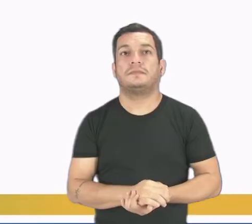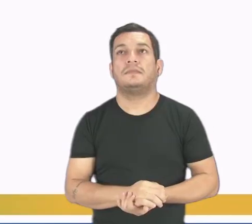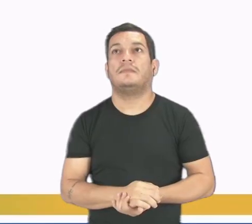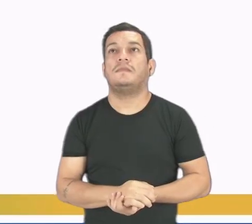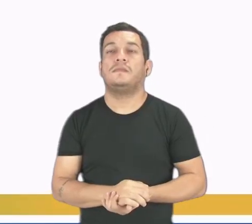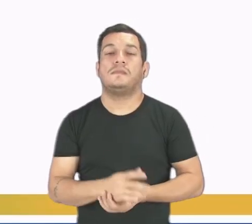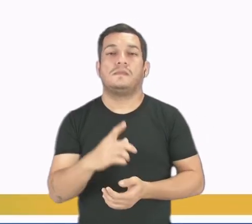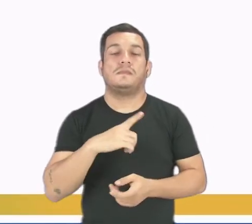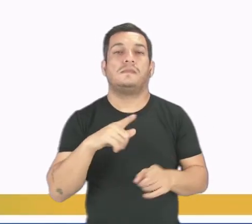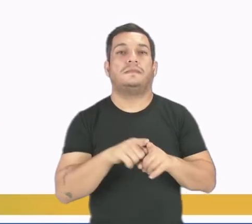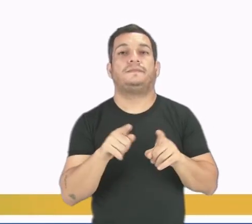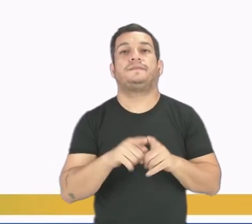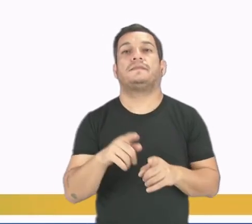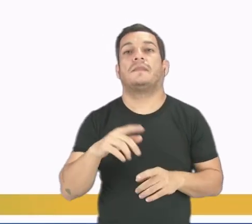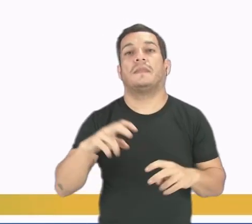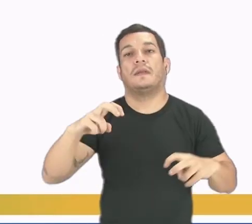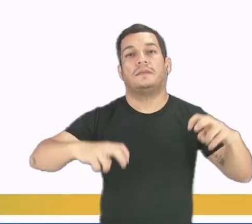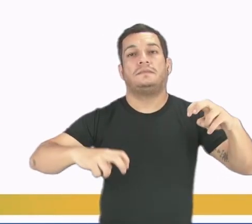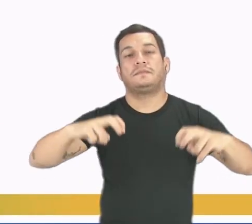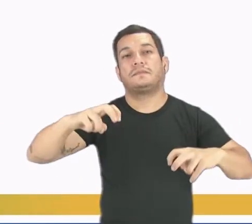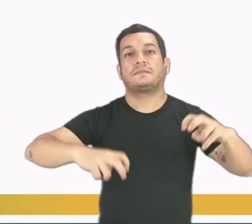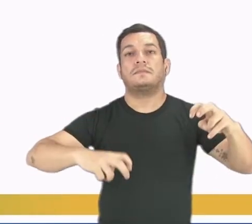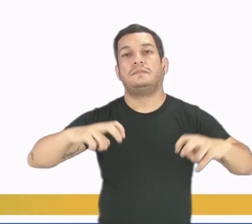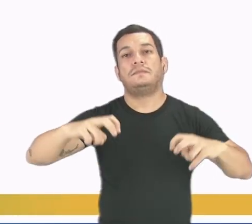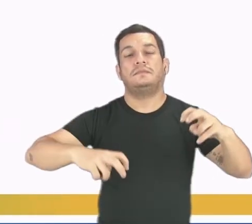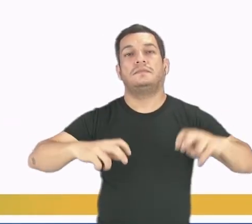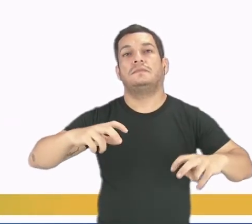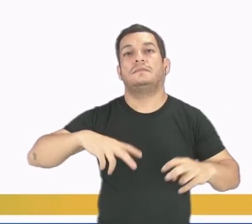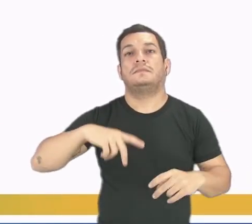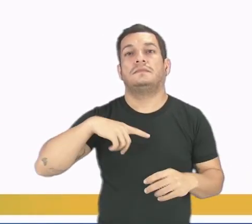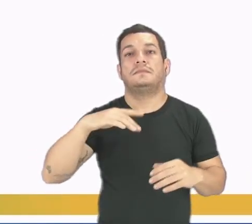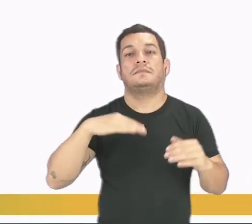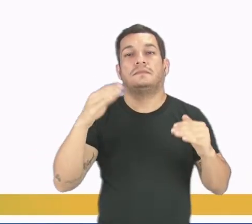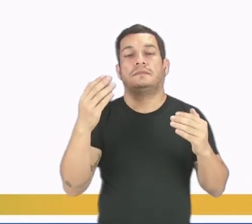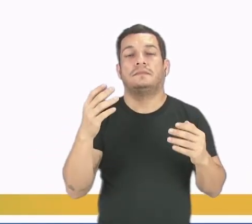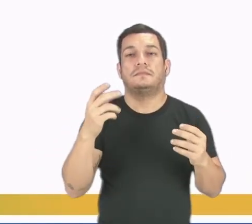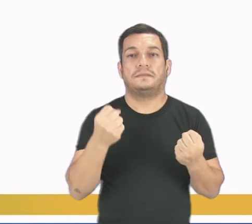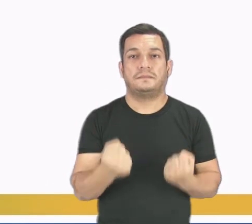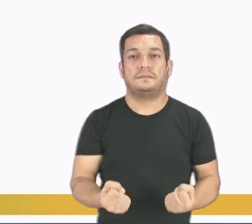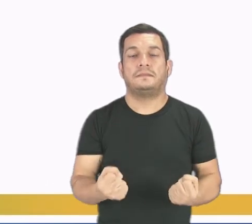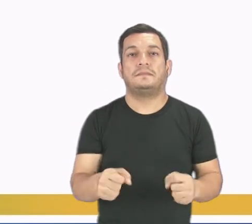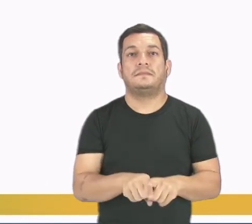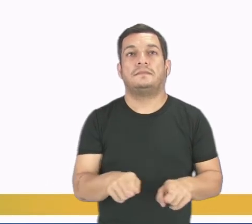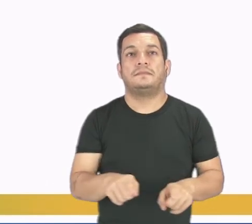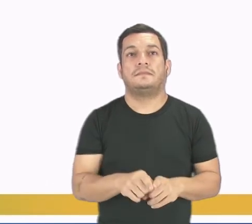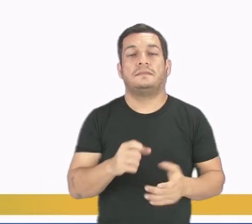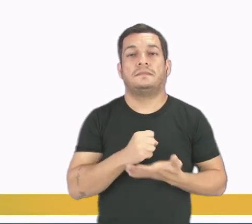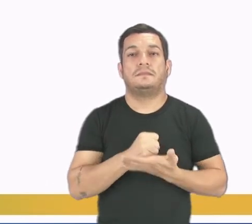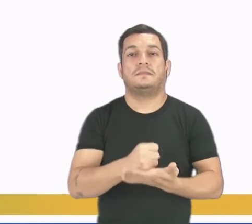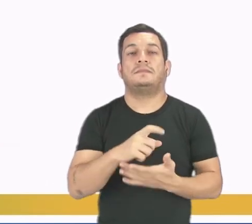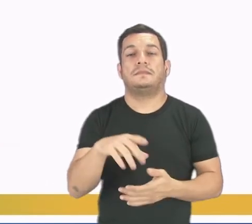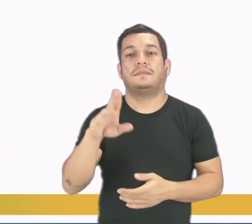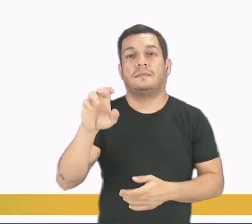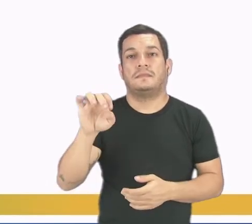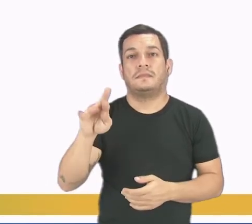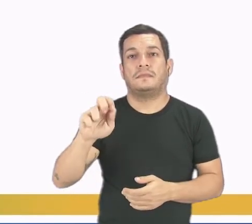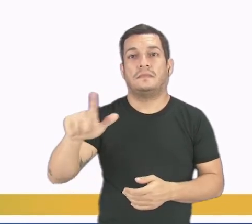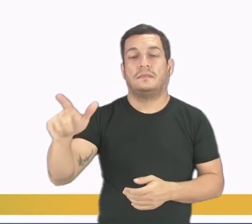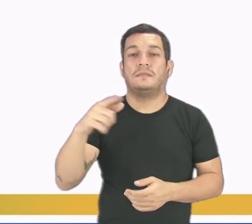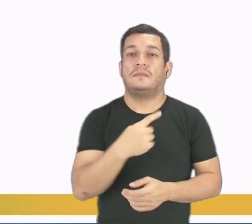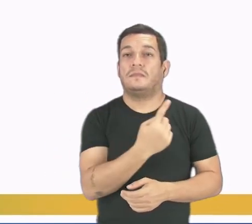aumentou o braço. Quanto mais distante do ponto de apoio, maior é o torque, sem ter necessariamente